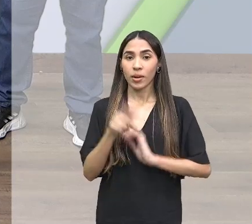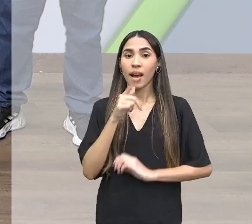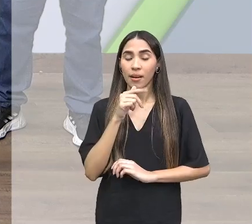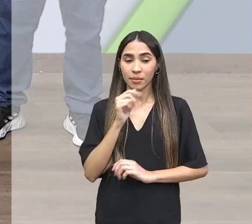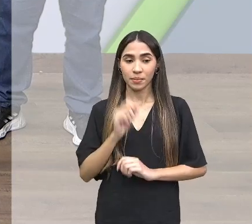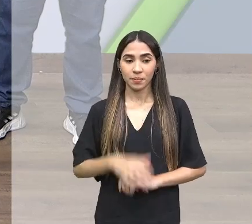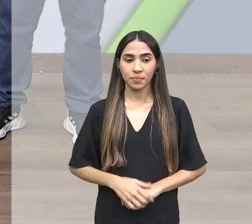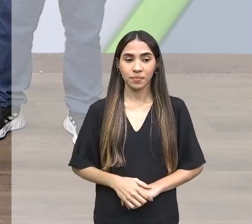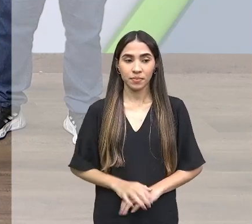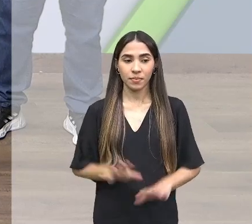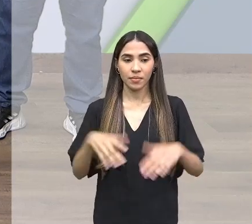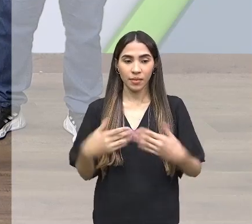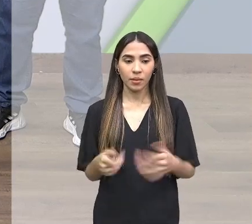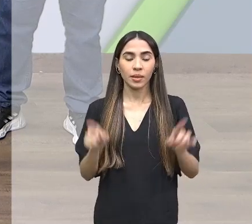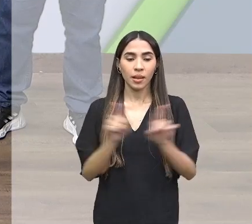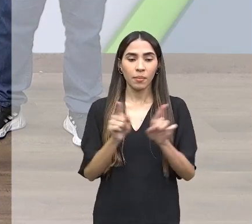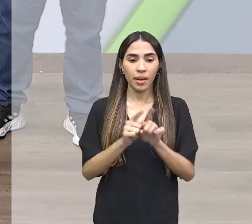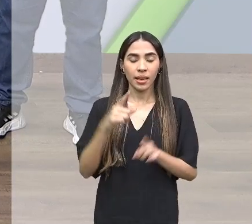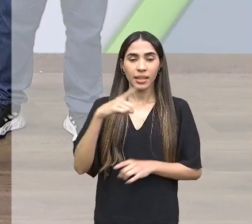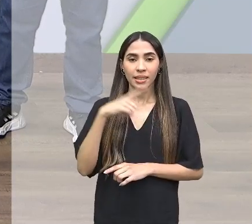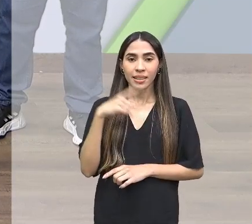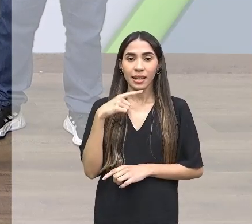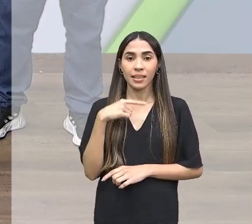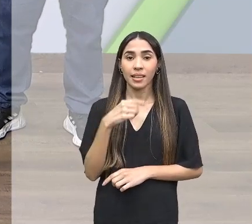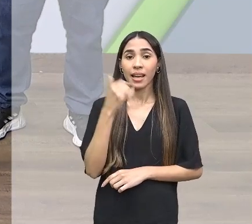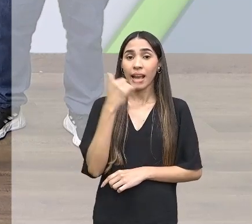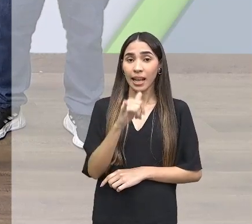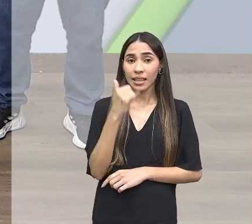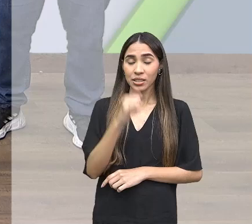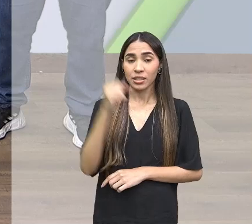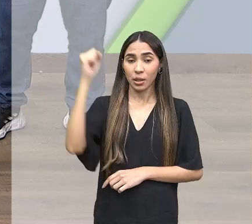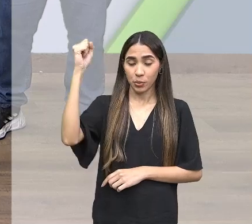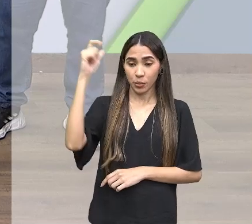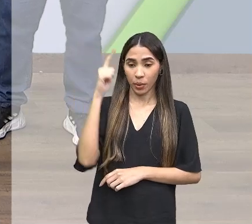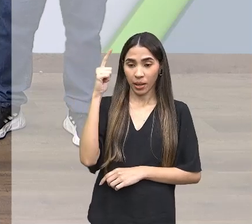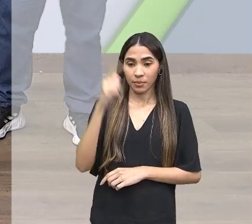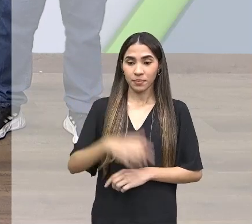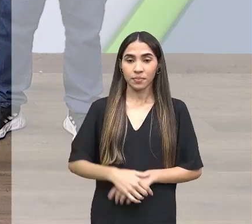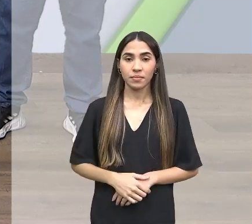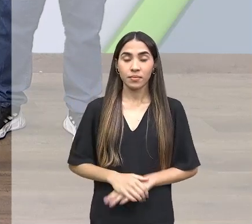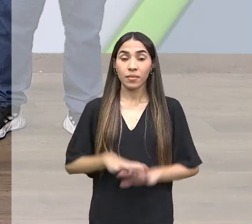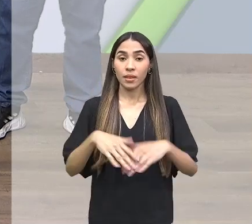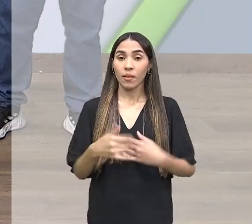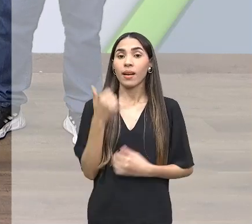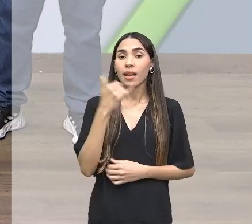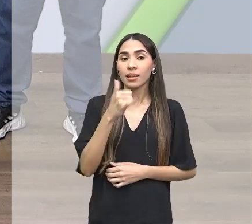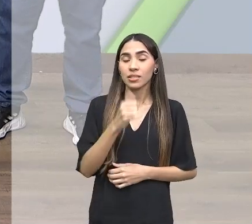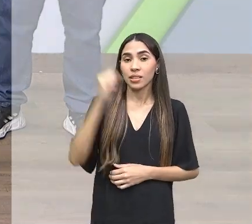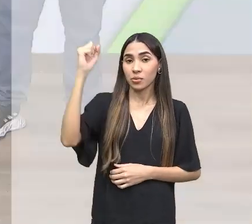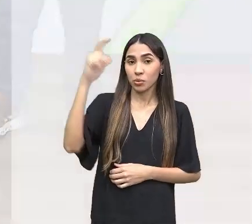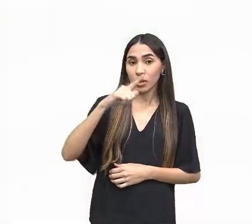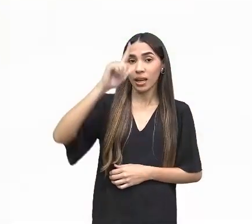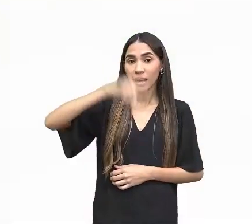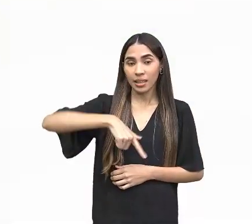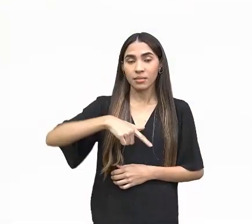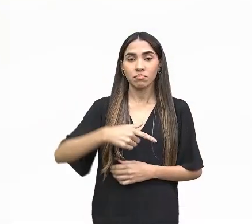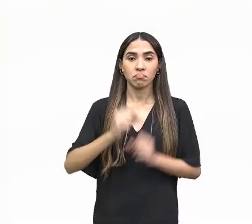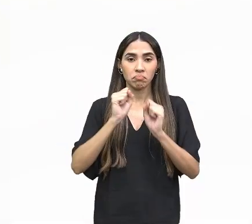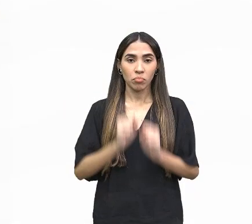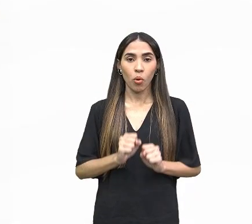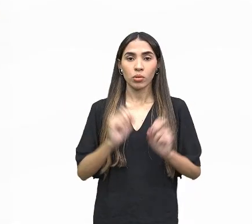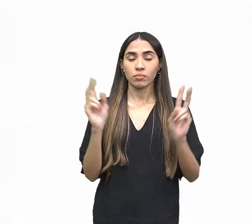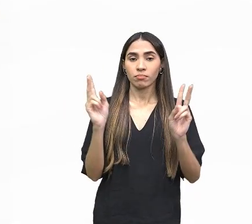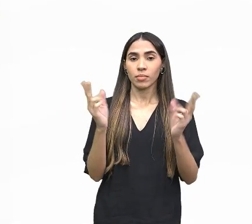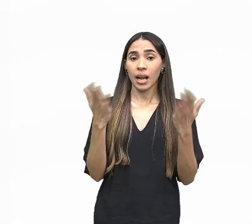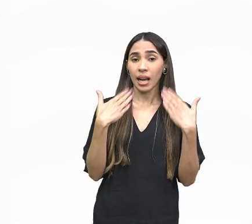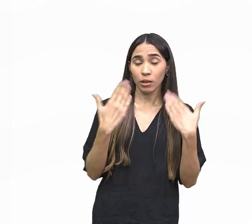beleza? Bom, nós temos também a energia solar, olha só. Na energia solar, ela é uma fonte que pode ser aproveitada na forma de